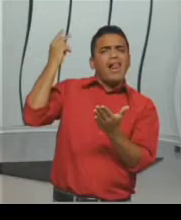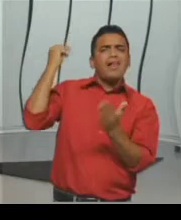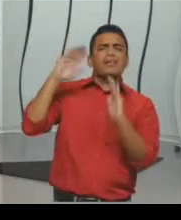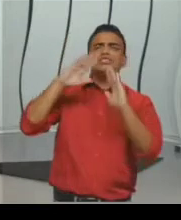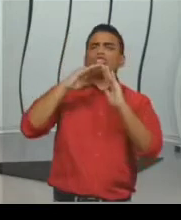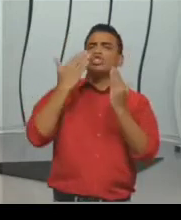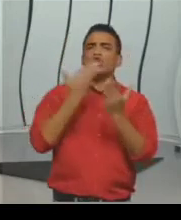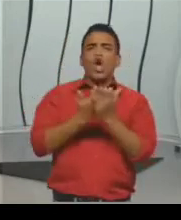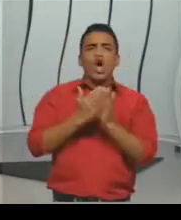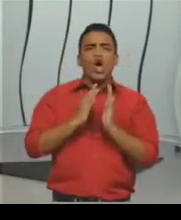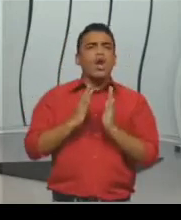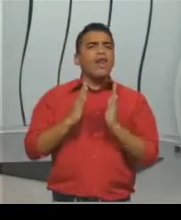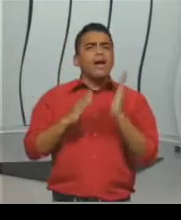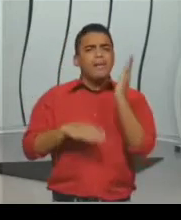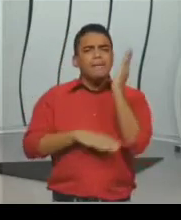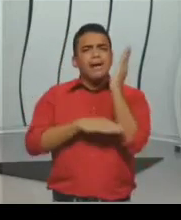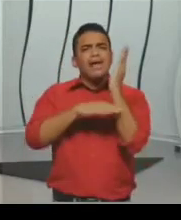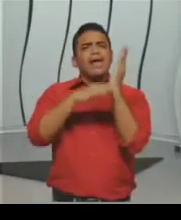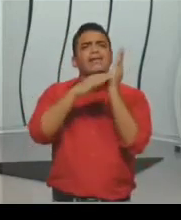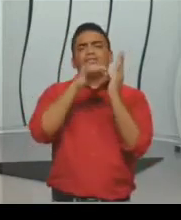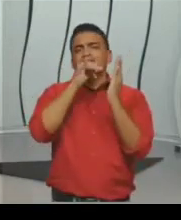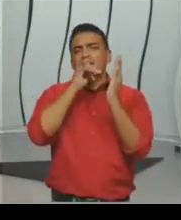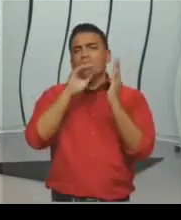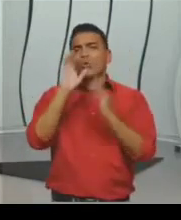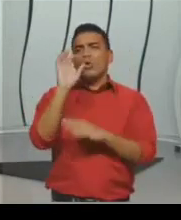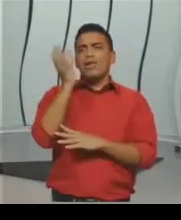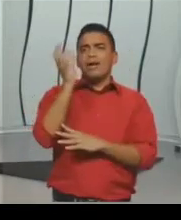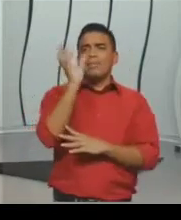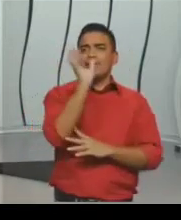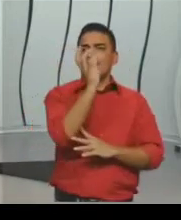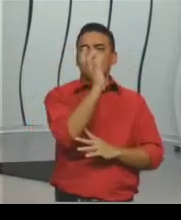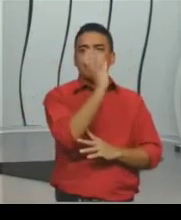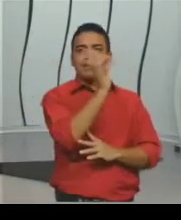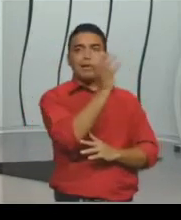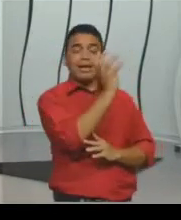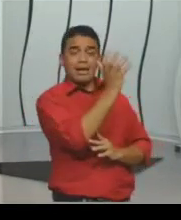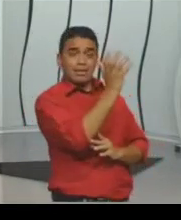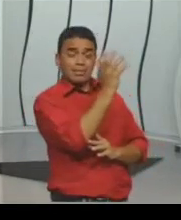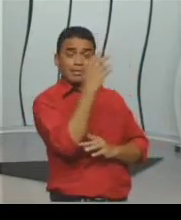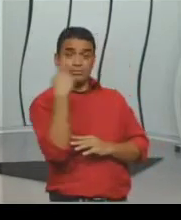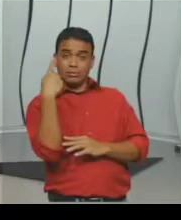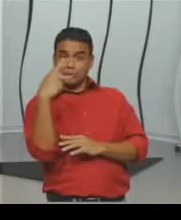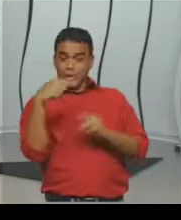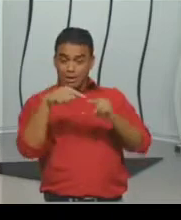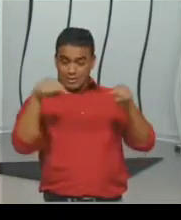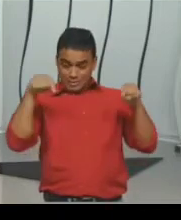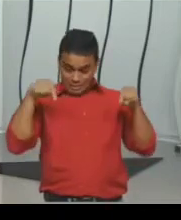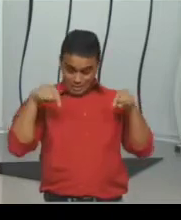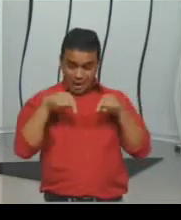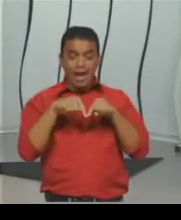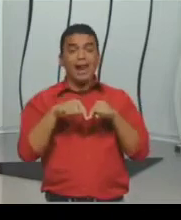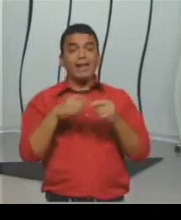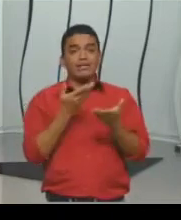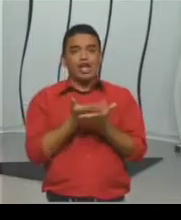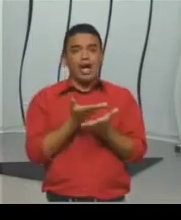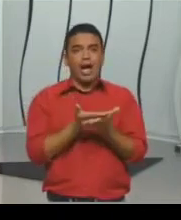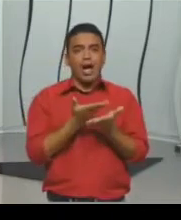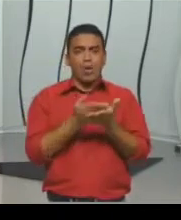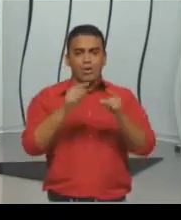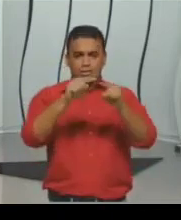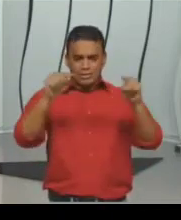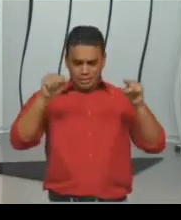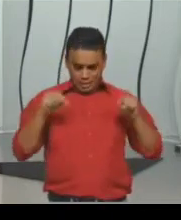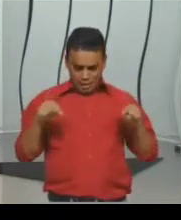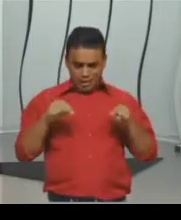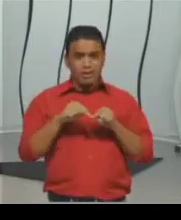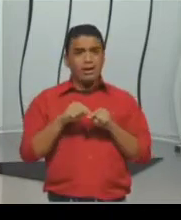conheça, que você tem várias lâmpadas lá, né, ligadas lá dentro da sala de aula. E aí você tem de 3 em 3, num corredor